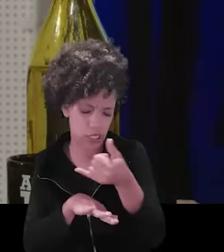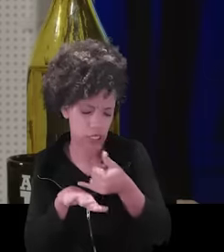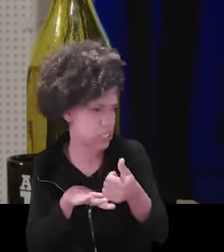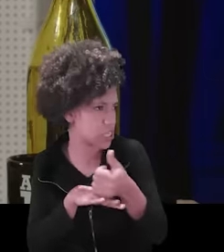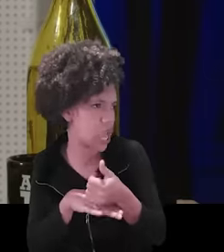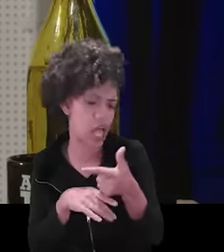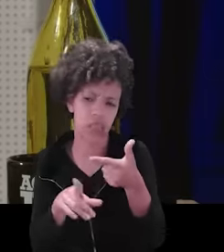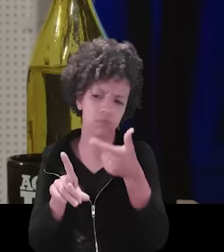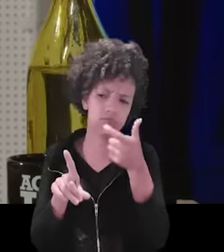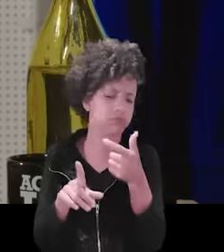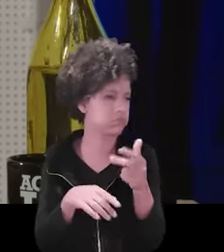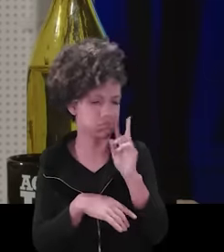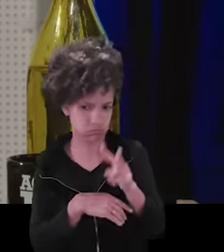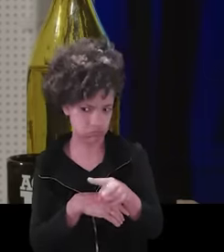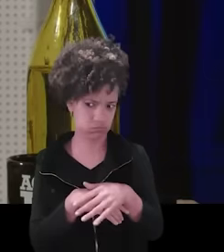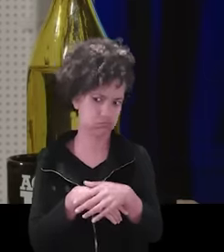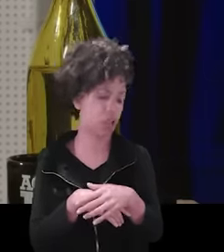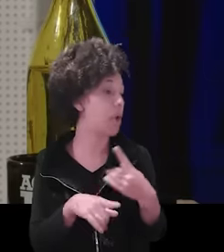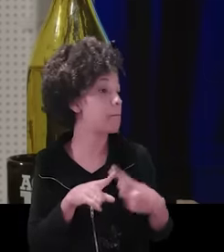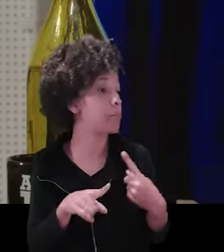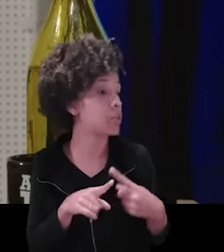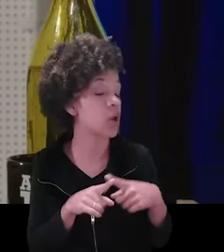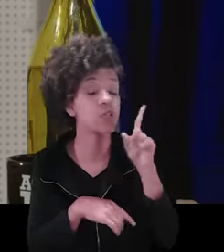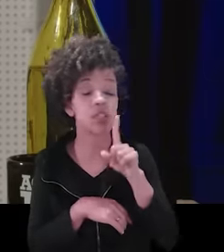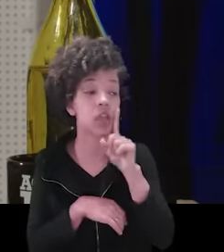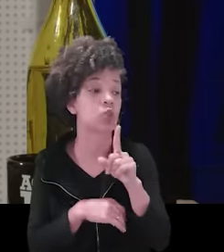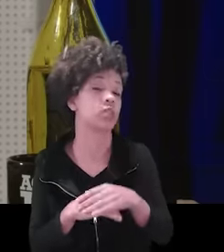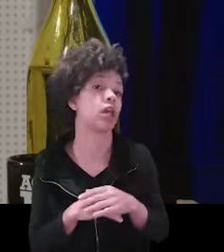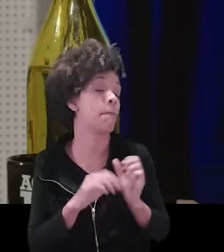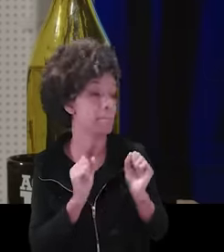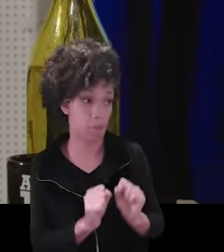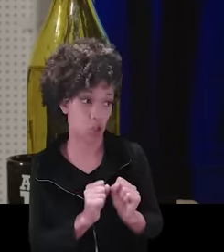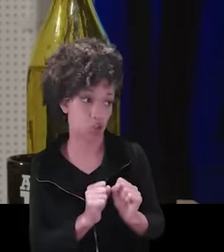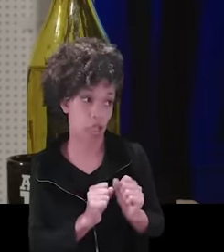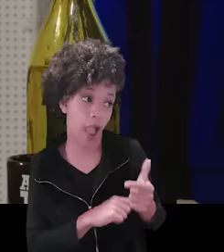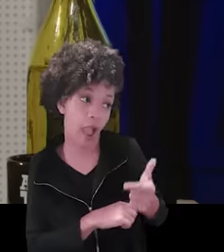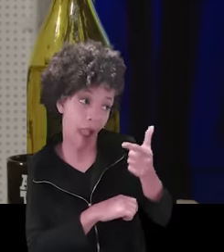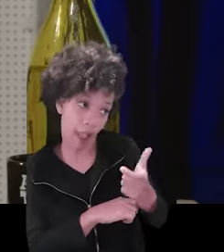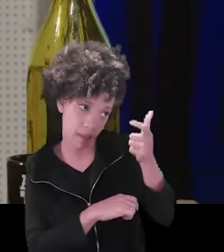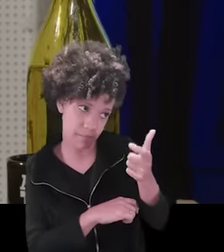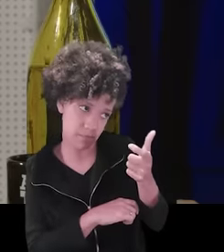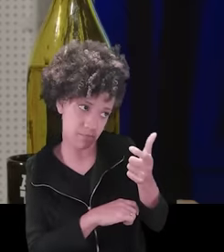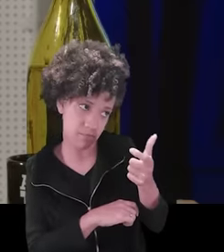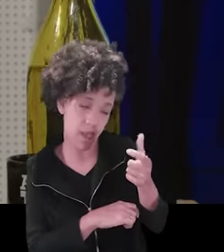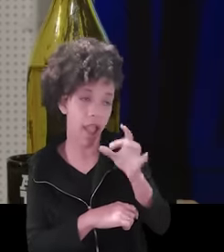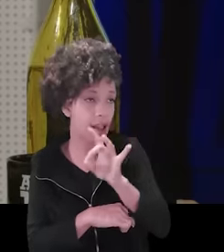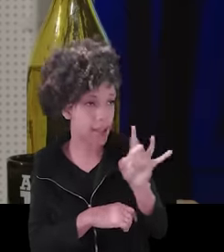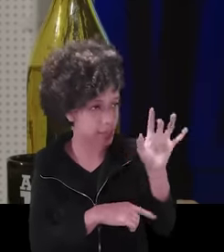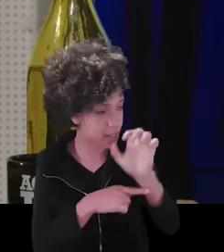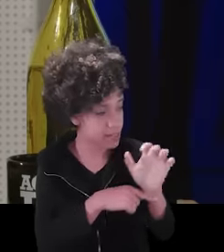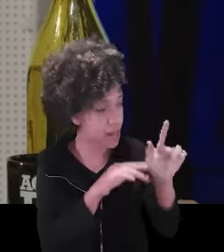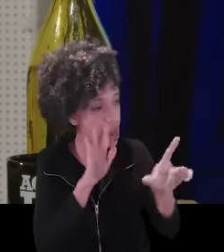toda desenhada toda bonitinha porque assim os Estados Unidos pode você pode ter arma é